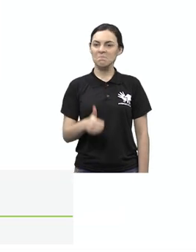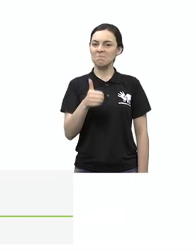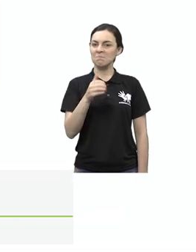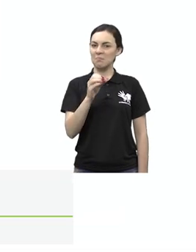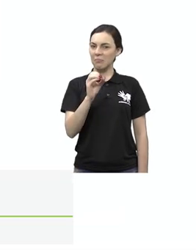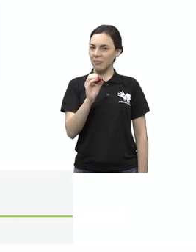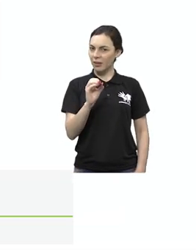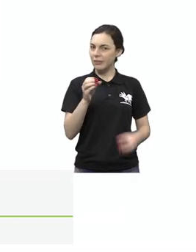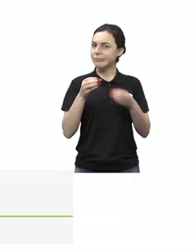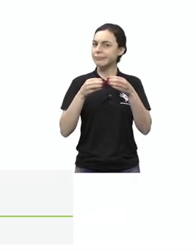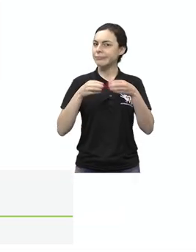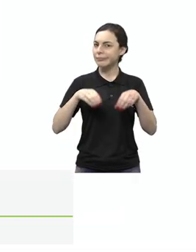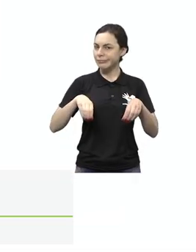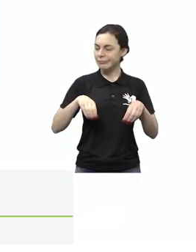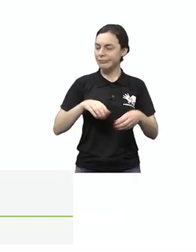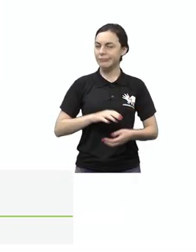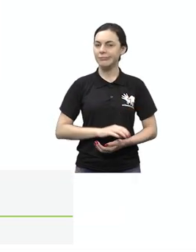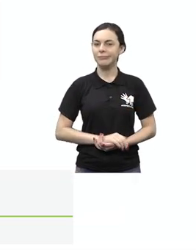1, 2, 3, 4, 5, 6, 7, 8, 9, 10.